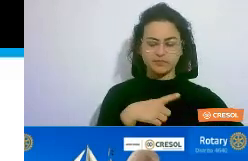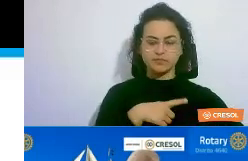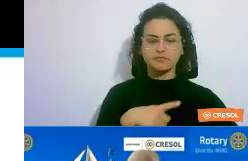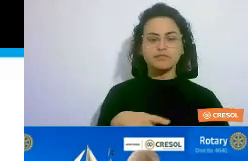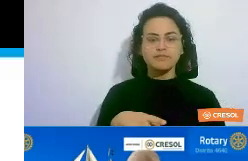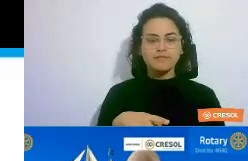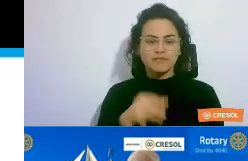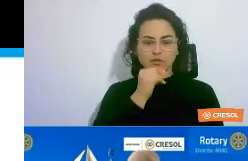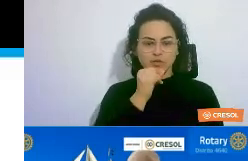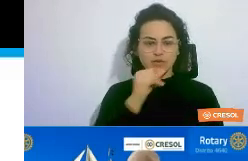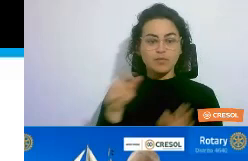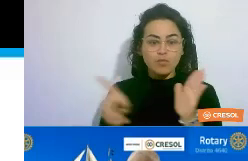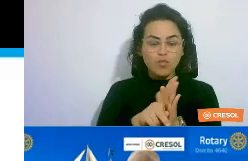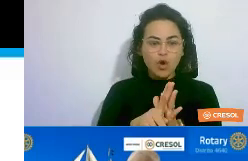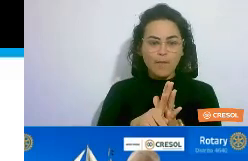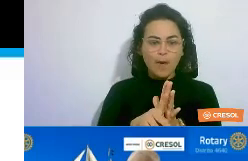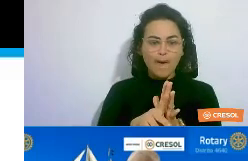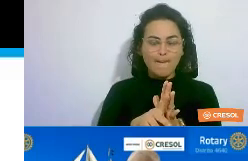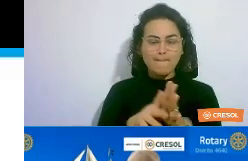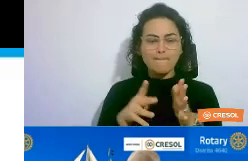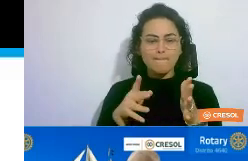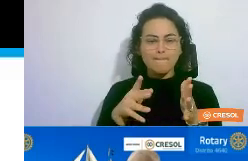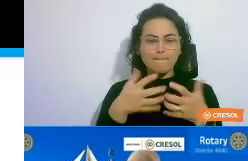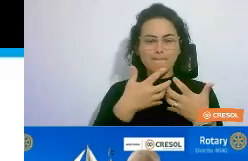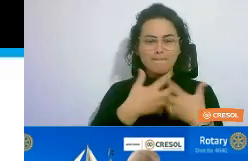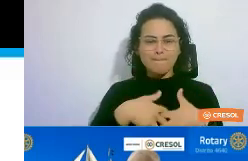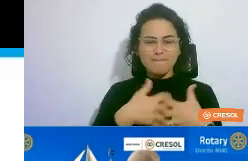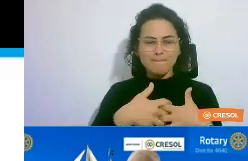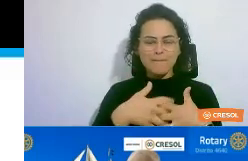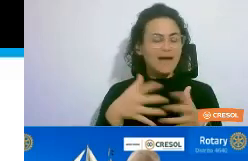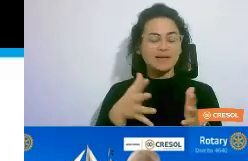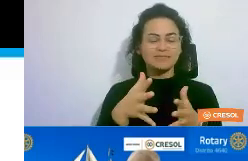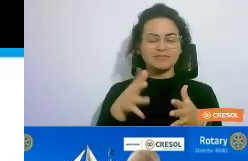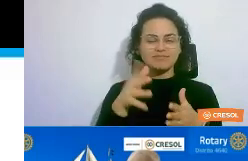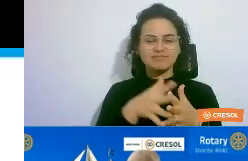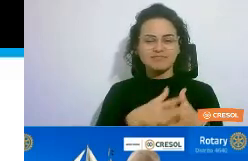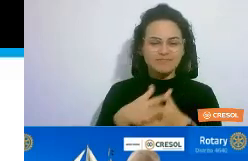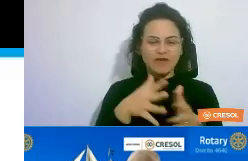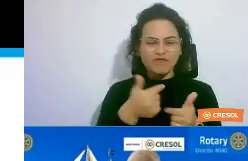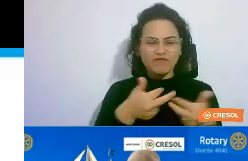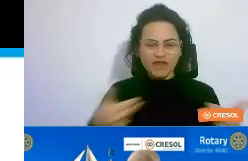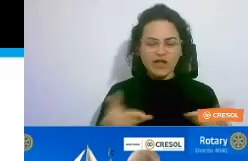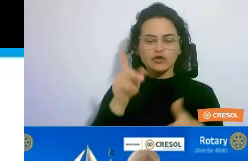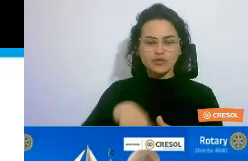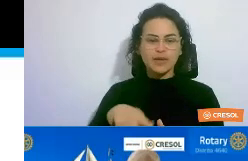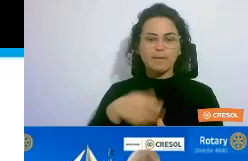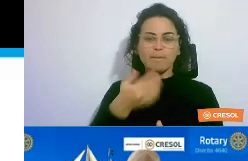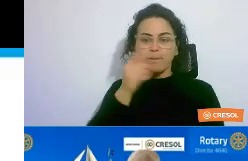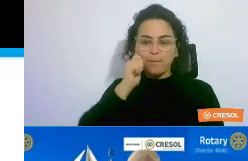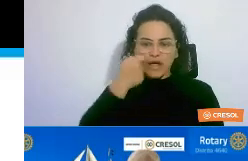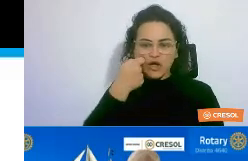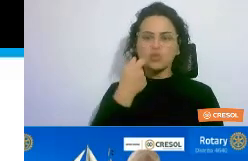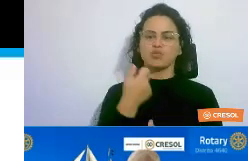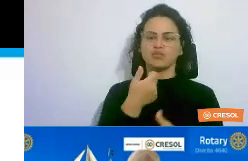de panificação com o objetivo de ensinar e gerar renda. Esse é um projeto dentro de desenvolvimento